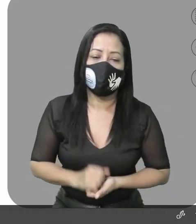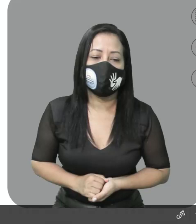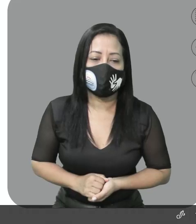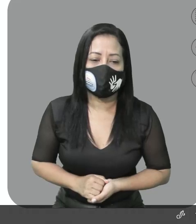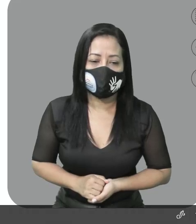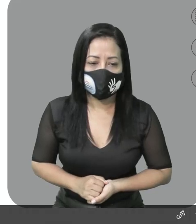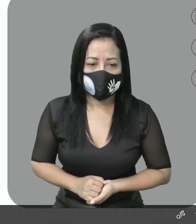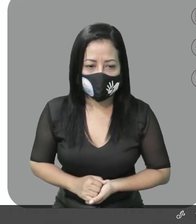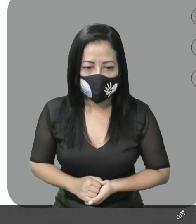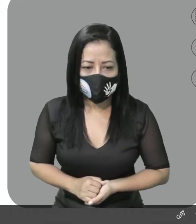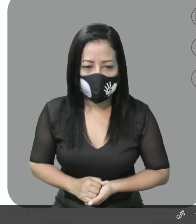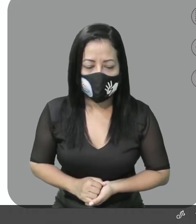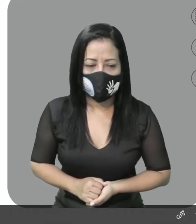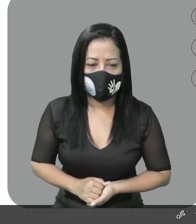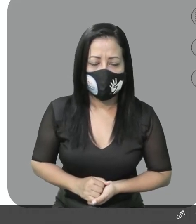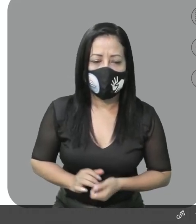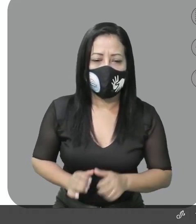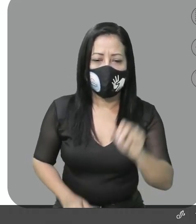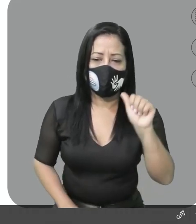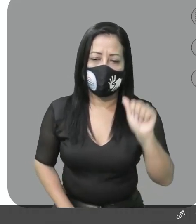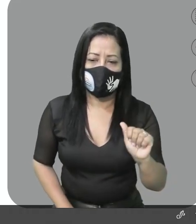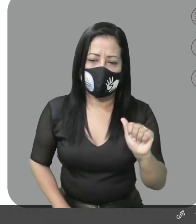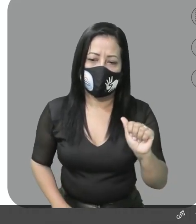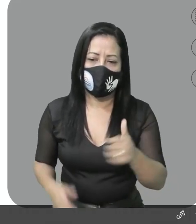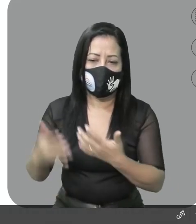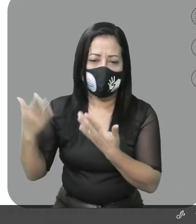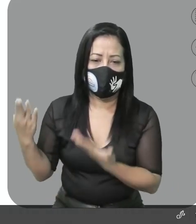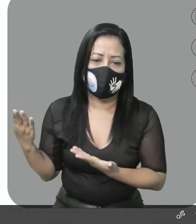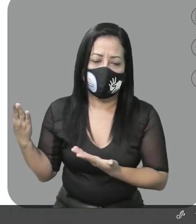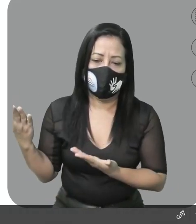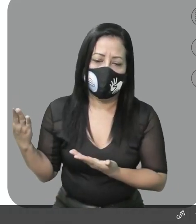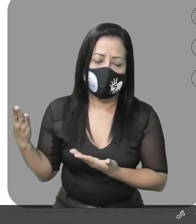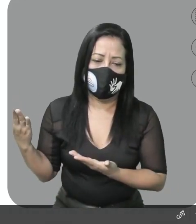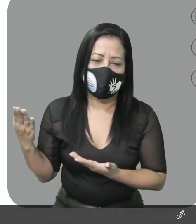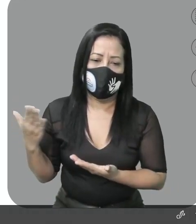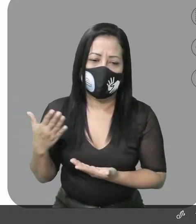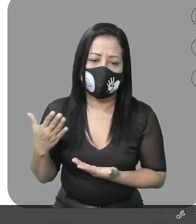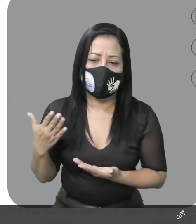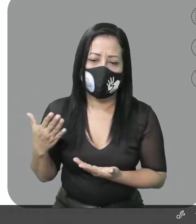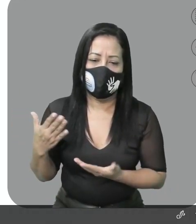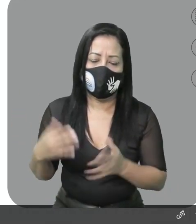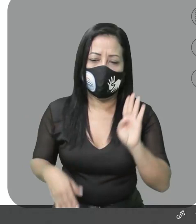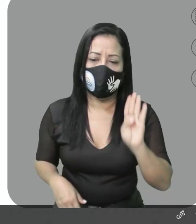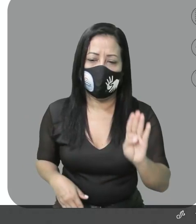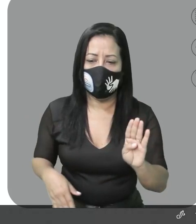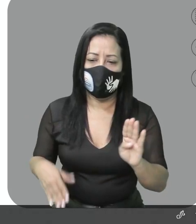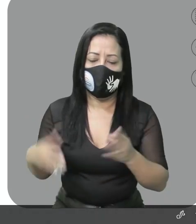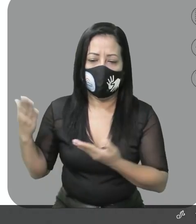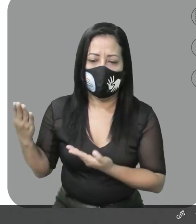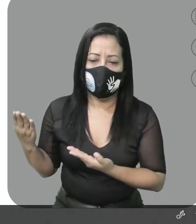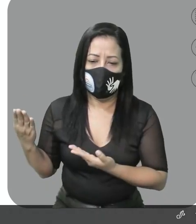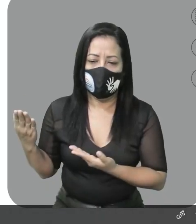a Lacônia e Atenas? Esparta e Lacônia?